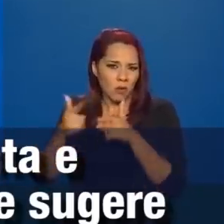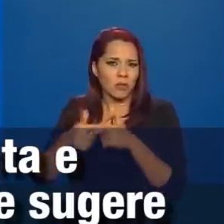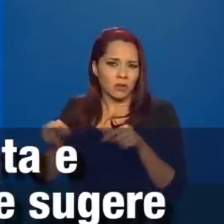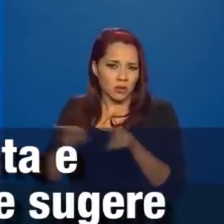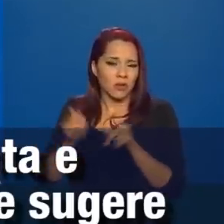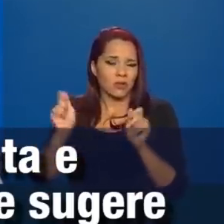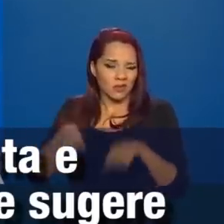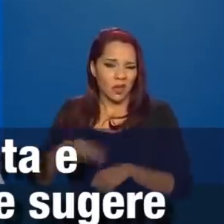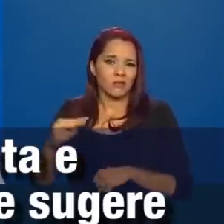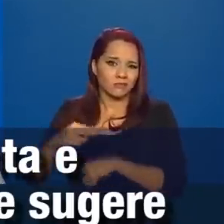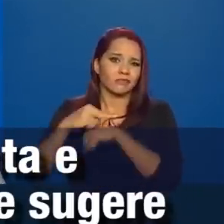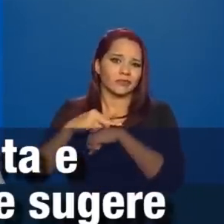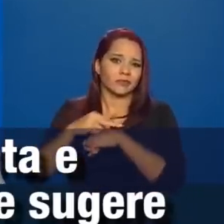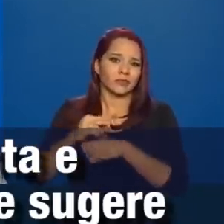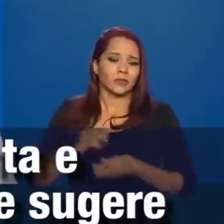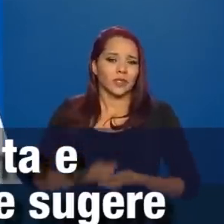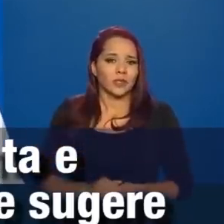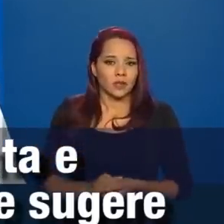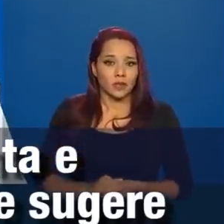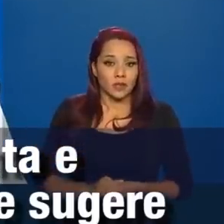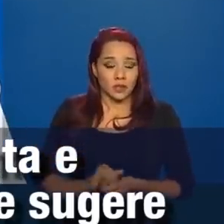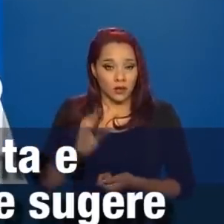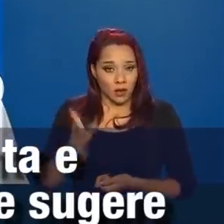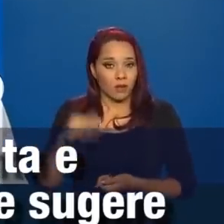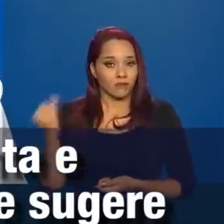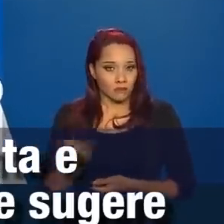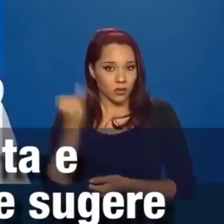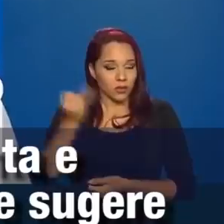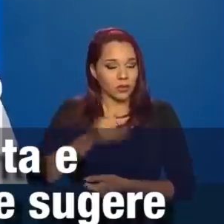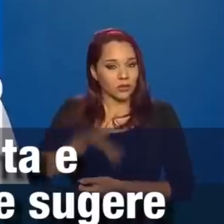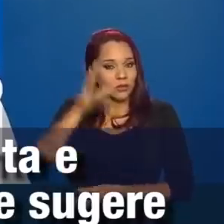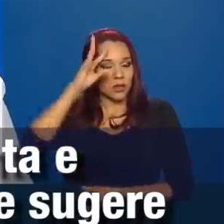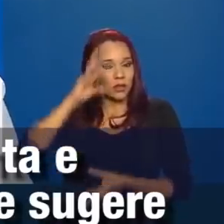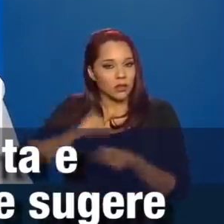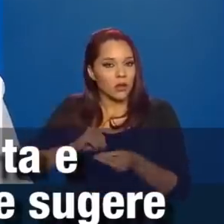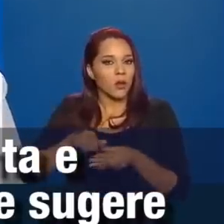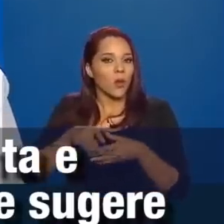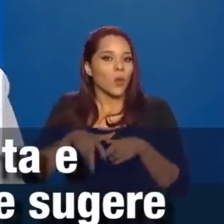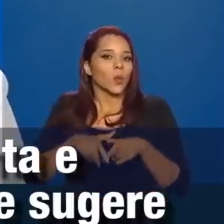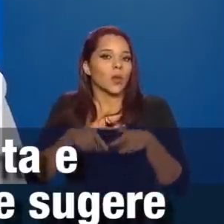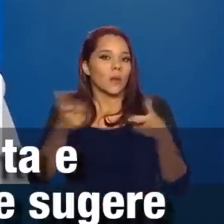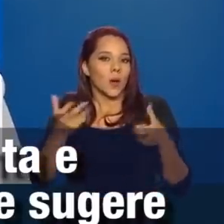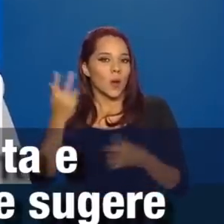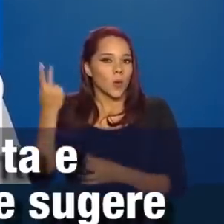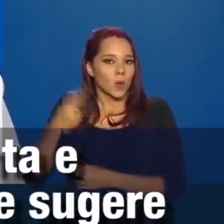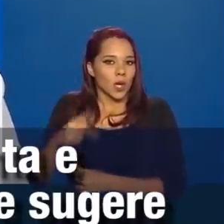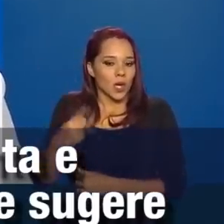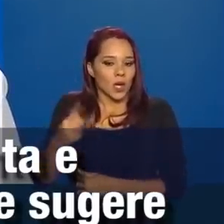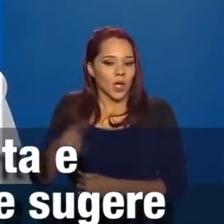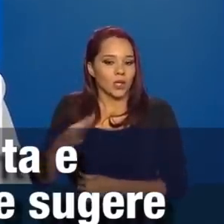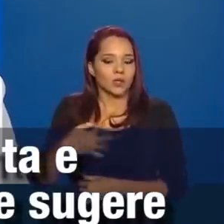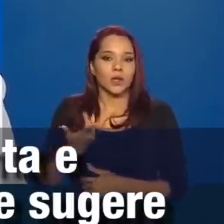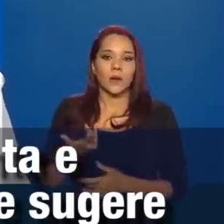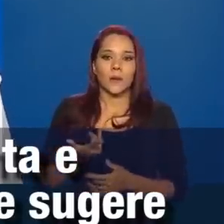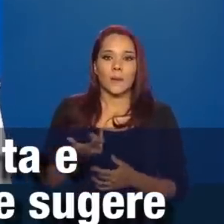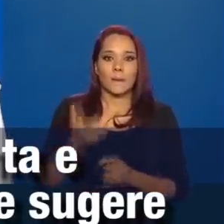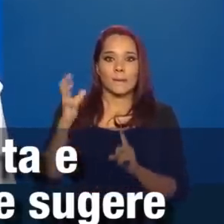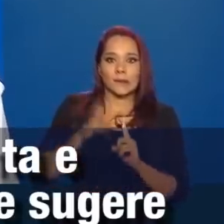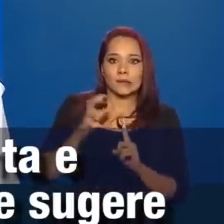também exigir internação. Então, é muito importante compreender o tamanho desta pressão,